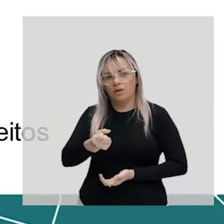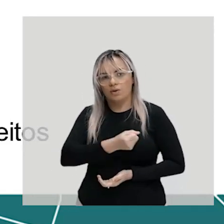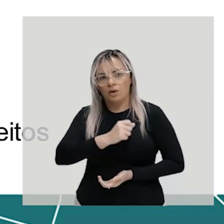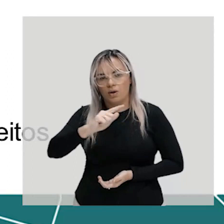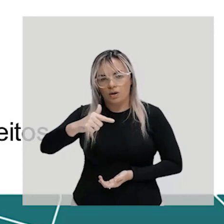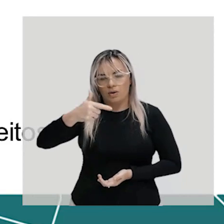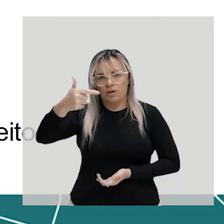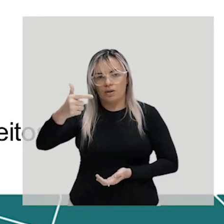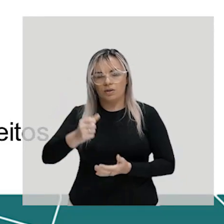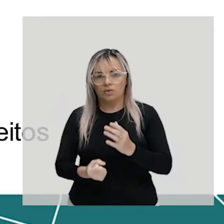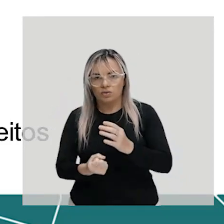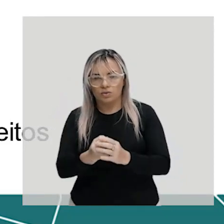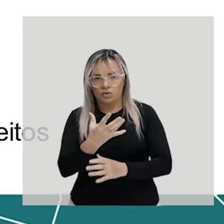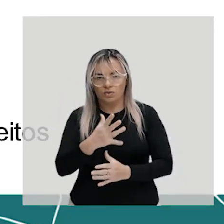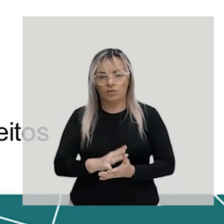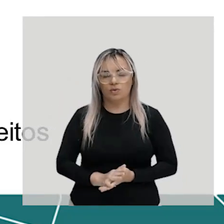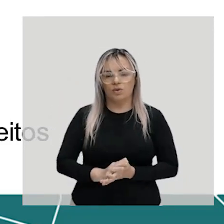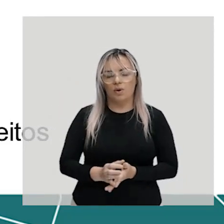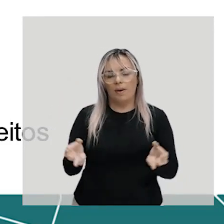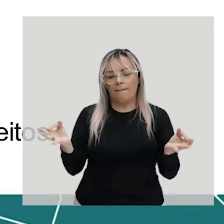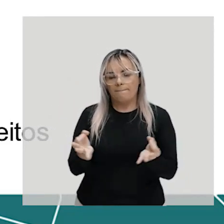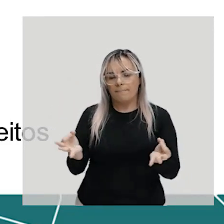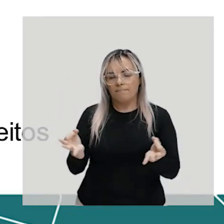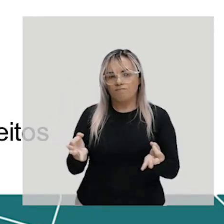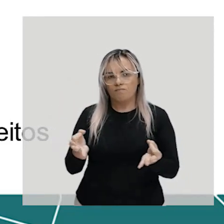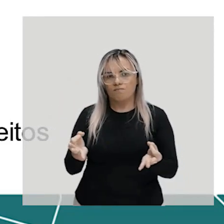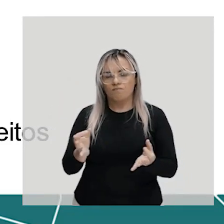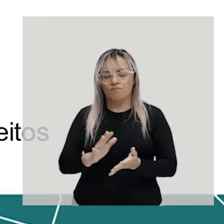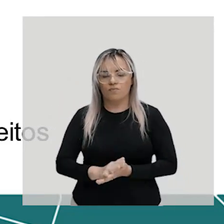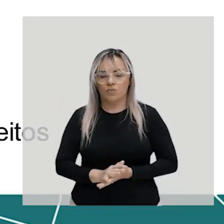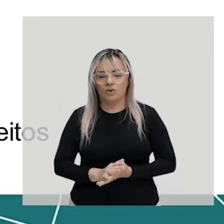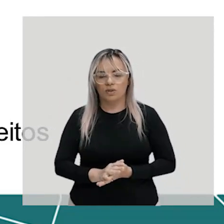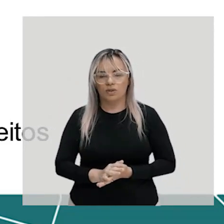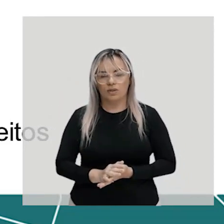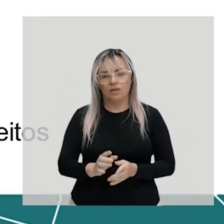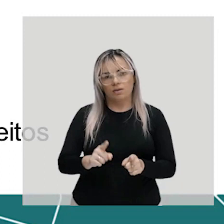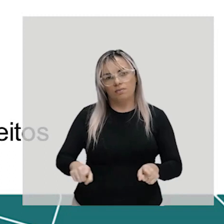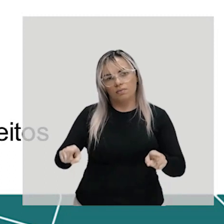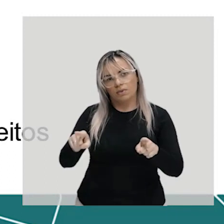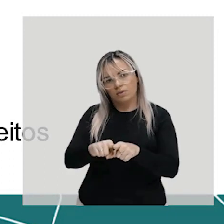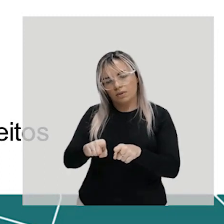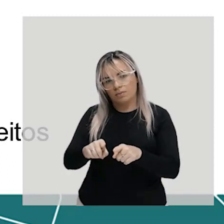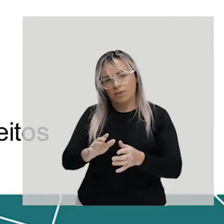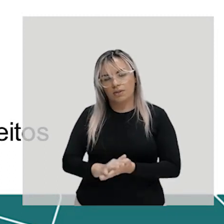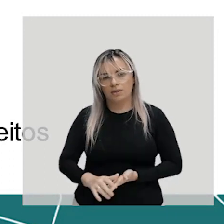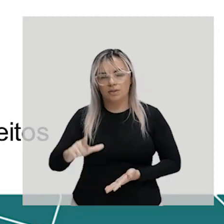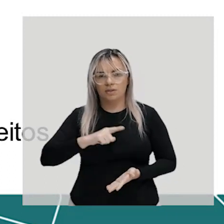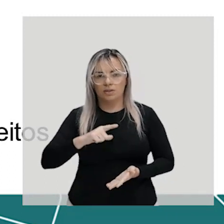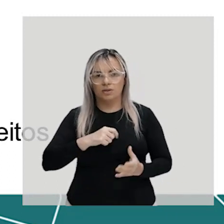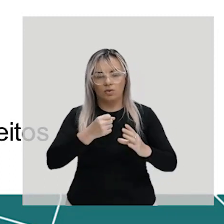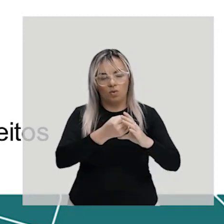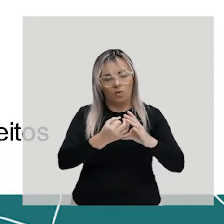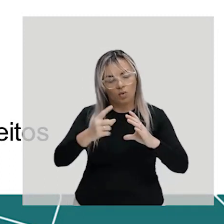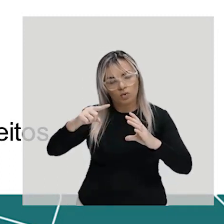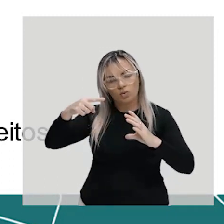perfeito então aqui também eu tenho um outro conjunto infinito por isso colocamos aqui né a reticências para